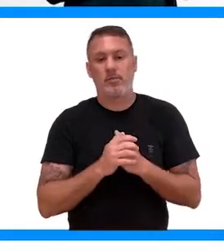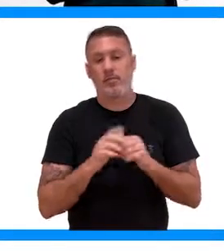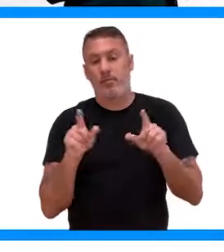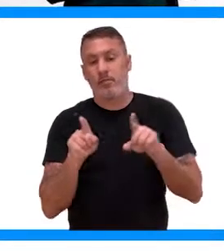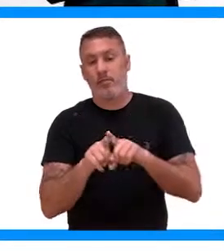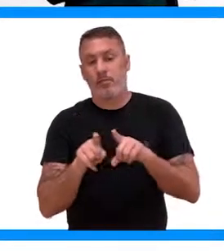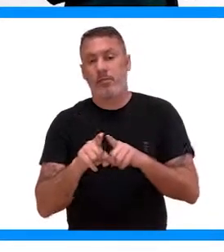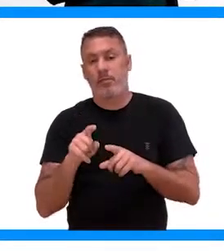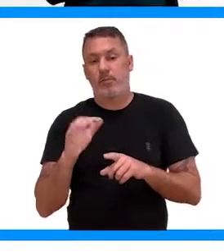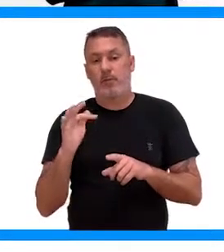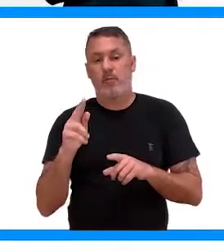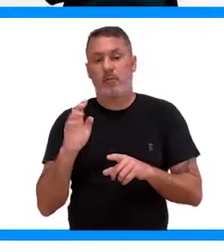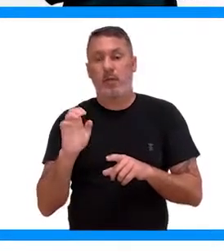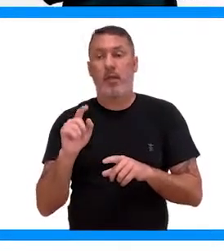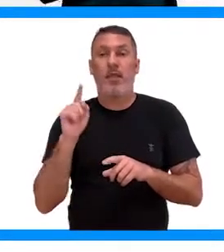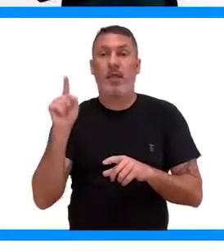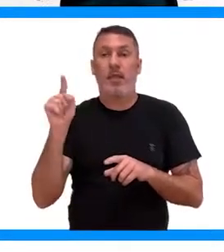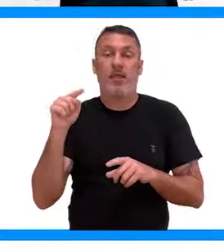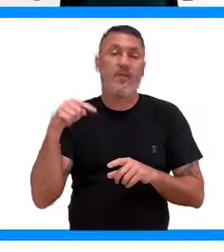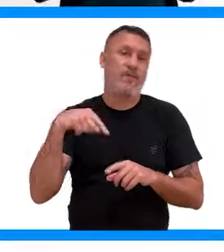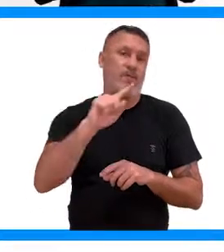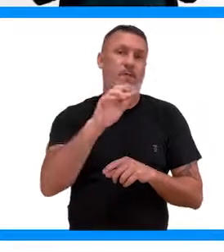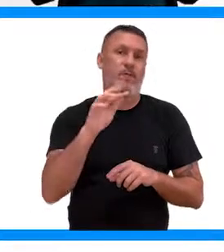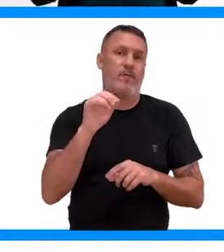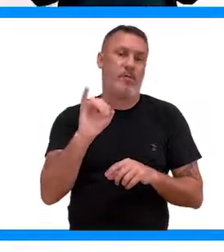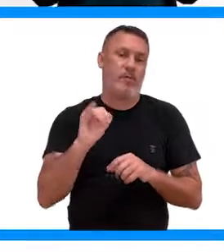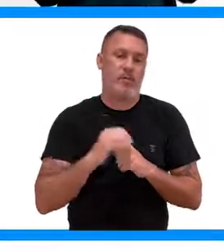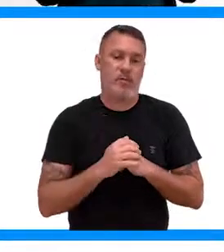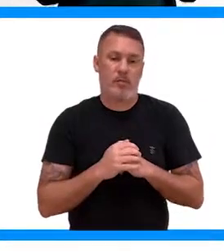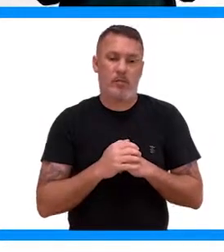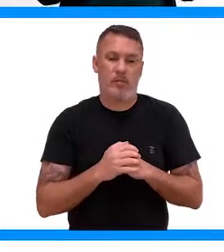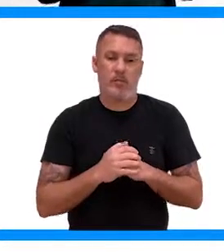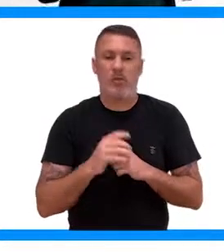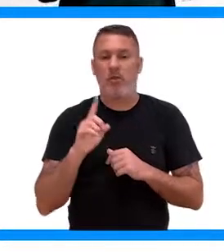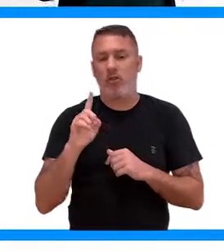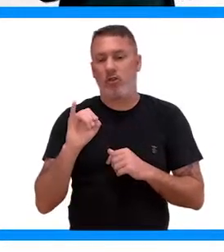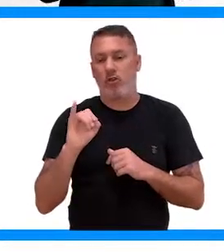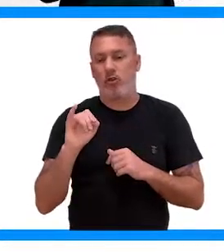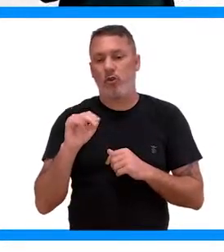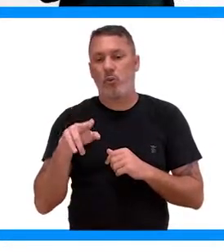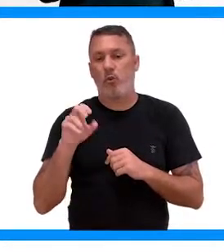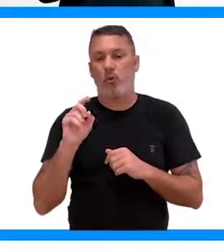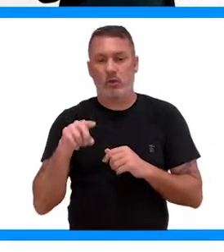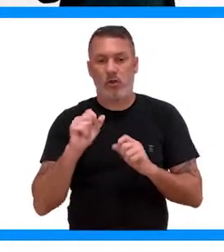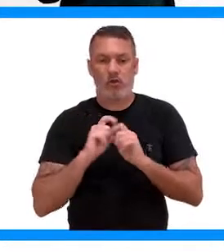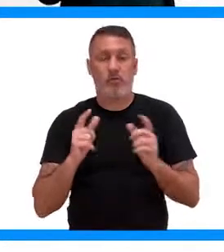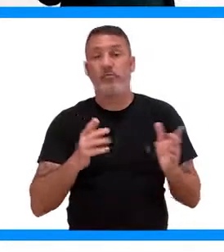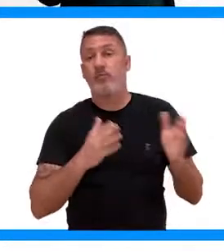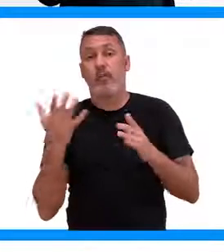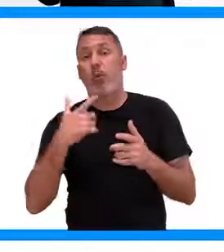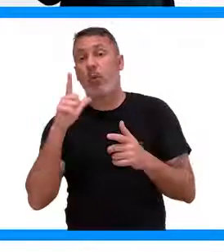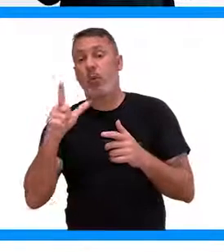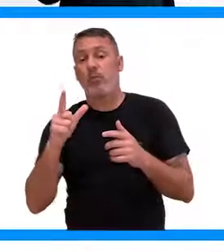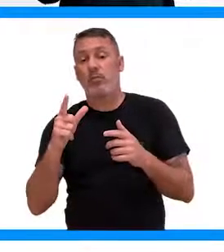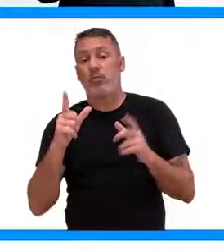verbo ir, e foi é ele foi. Bien? E diurno mesmo.